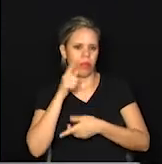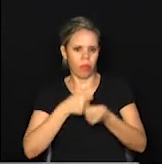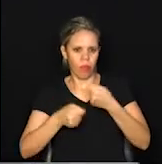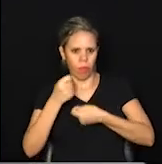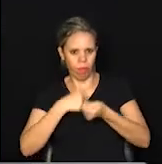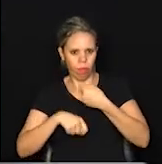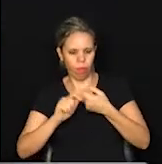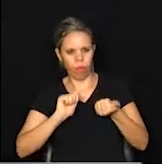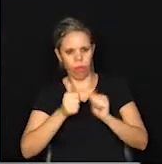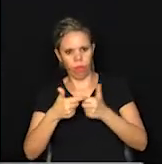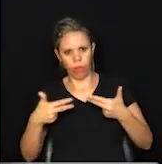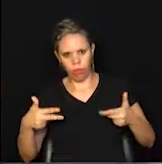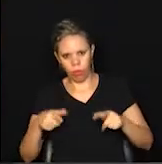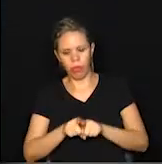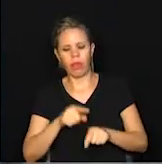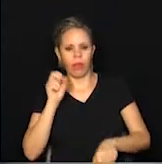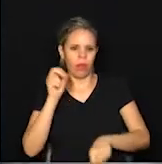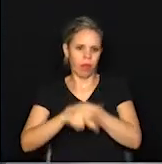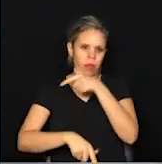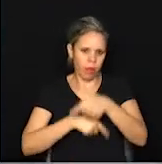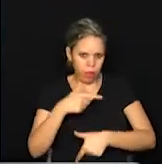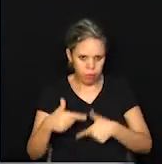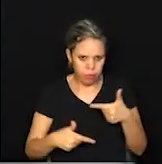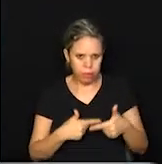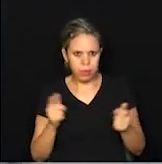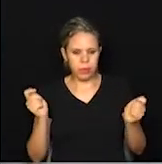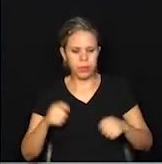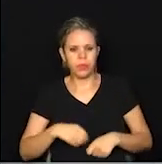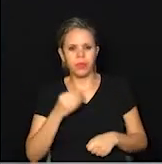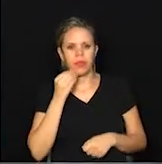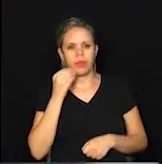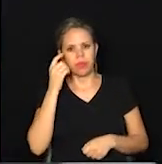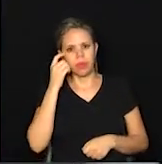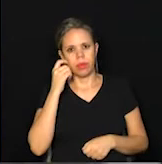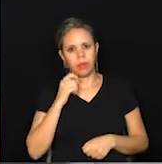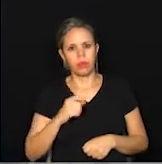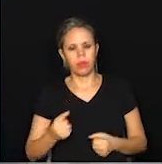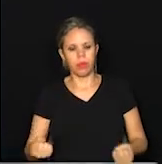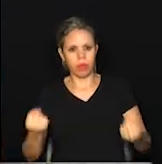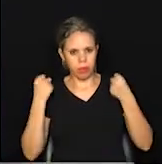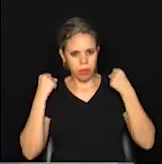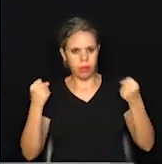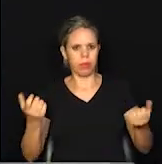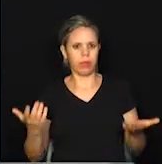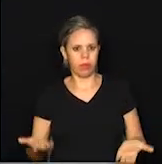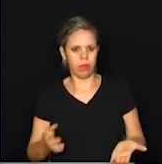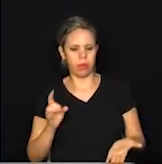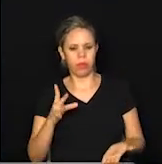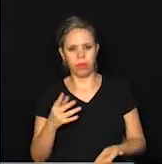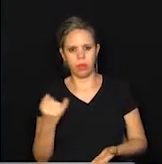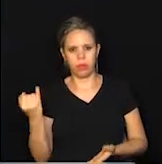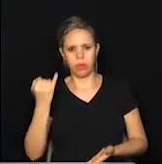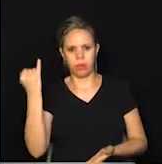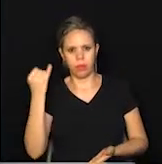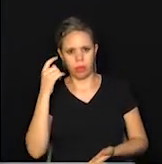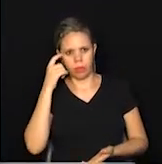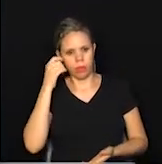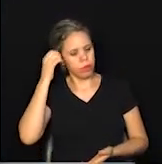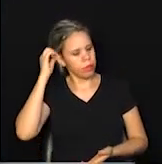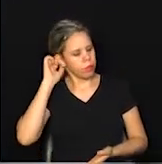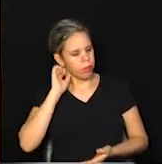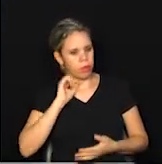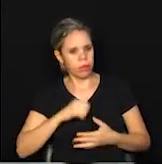do esporte, gera emprego, gera possibilidades de atividades físicas, isso é super importante,